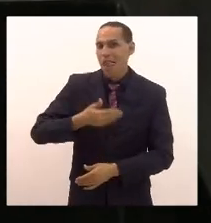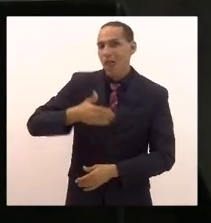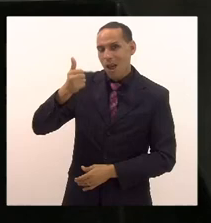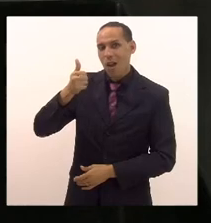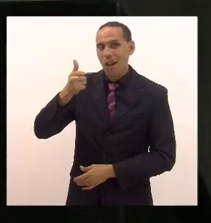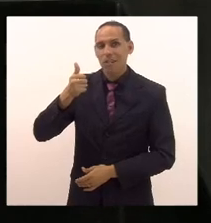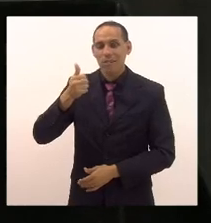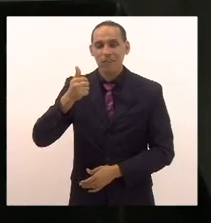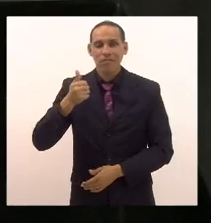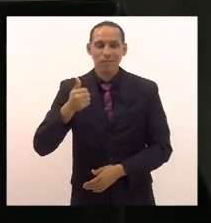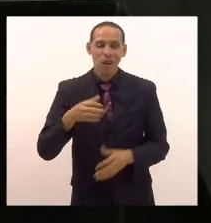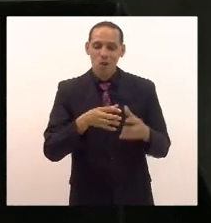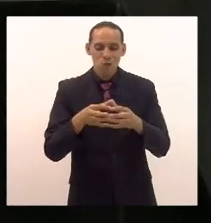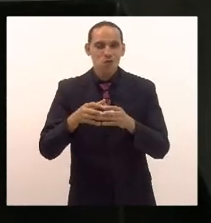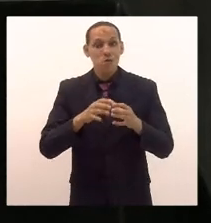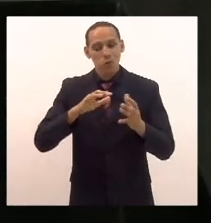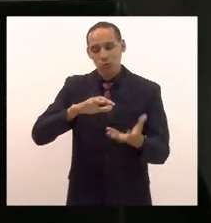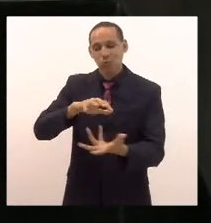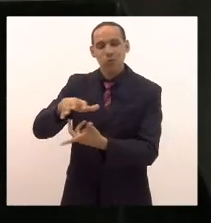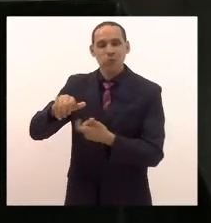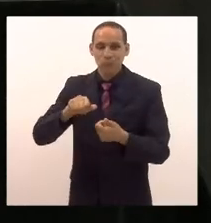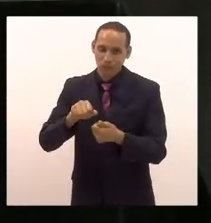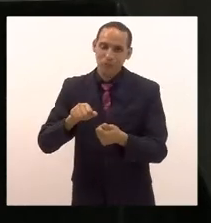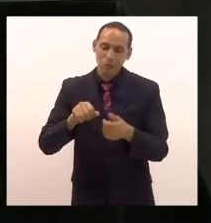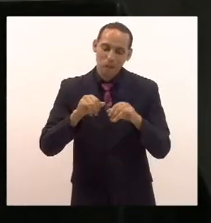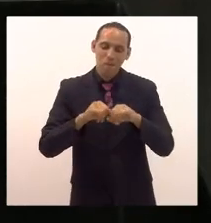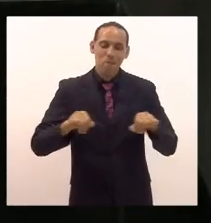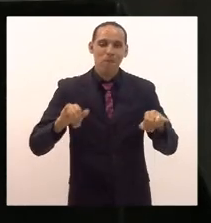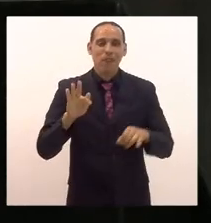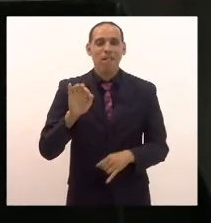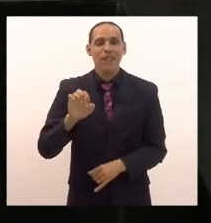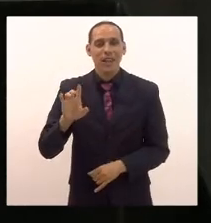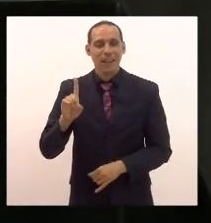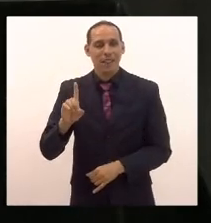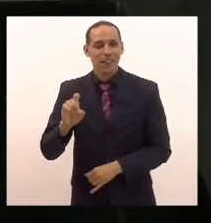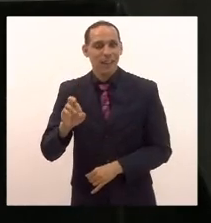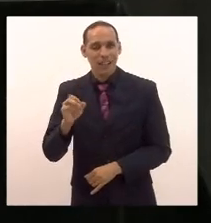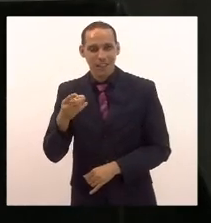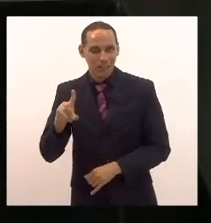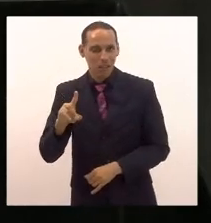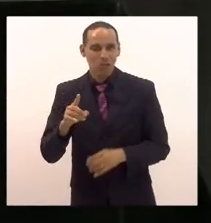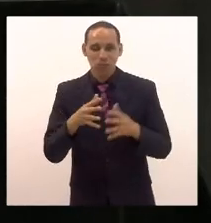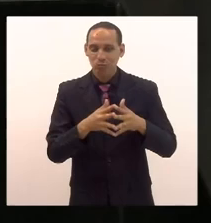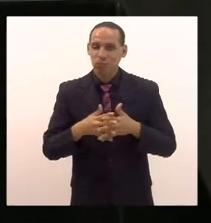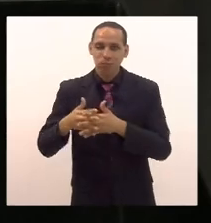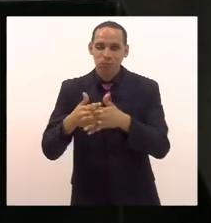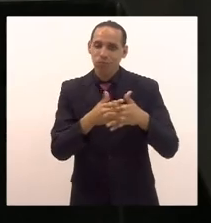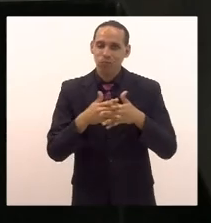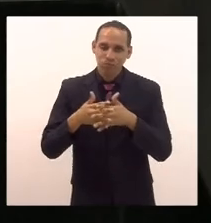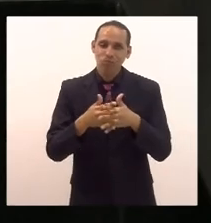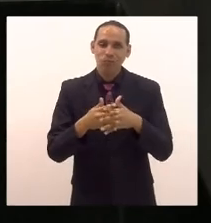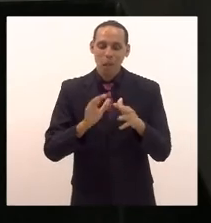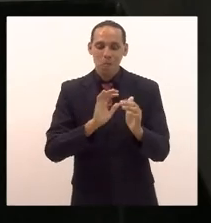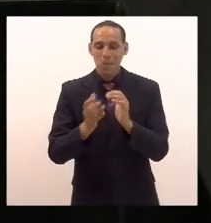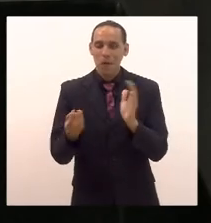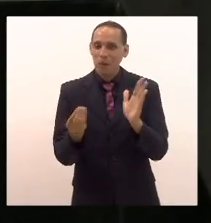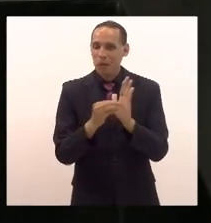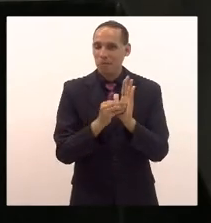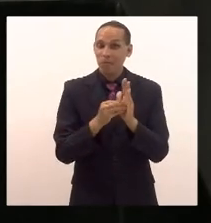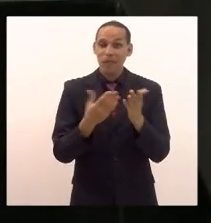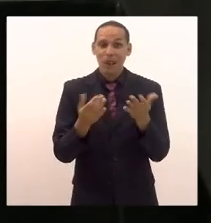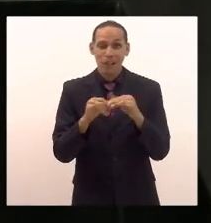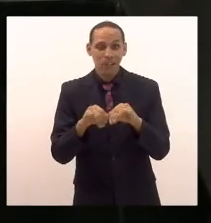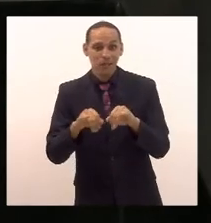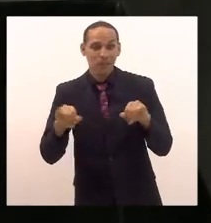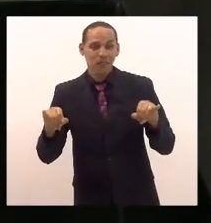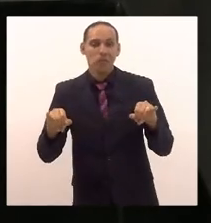atletas de seleção do mundo anunciou a Federação americana nas redes sociais Então essa essas